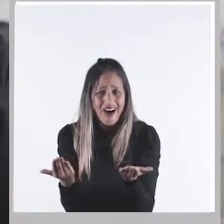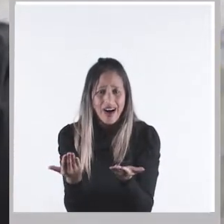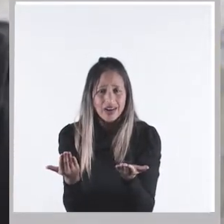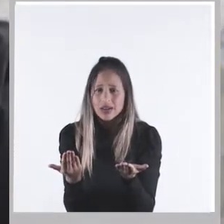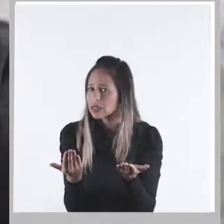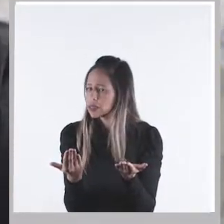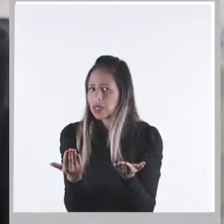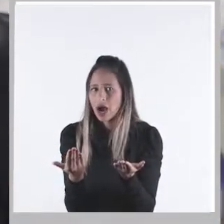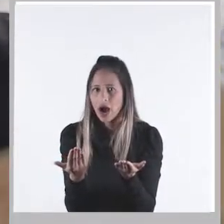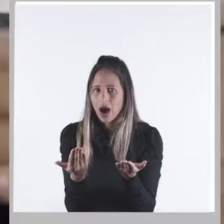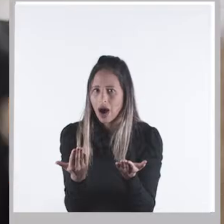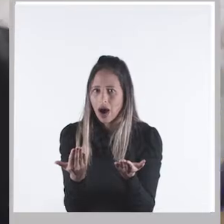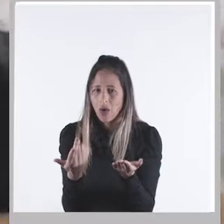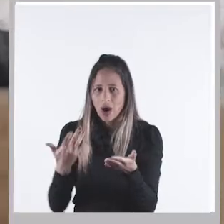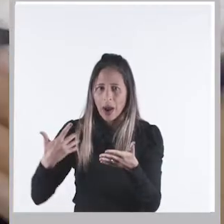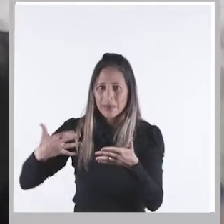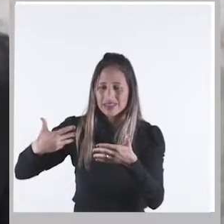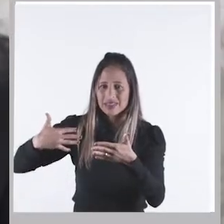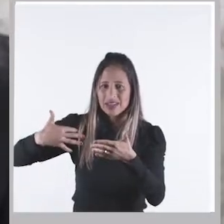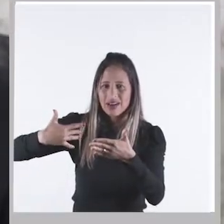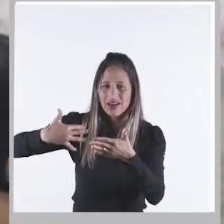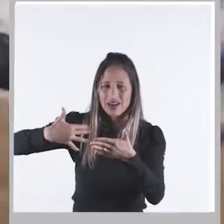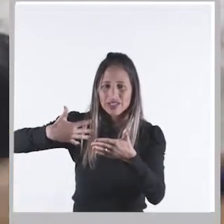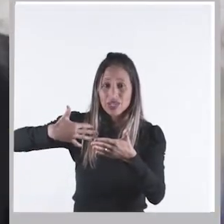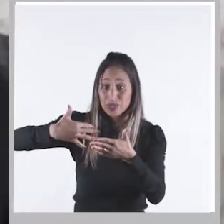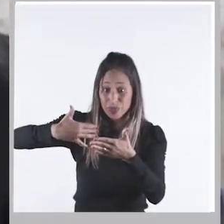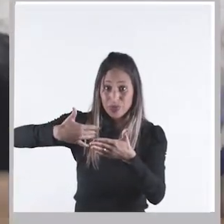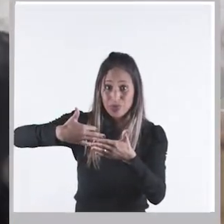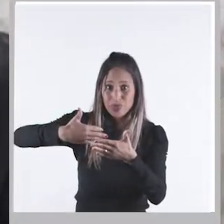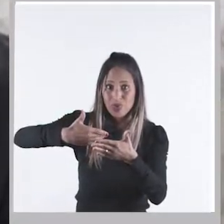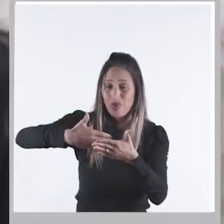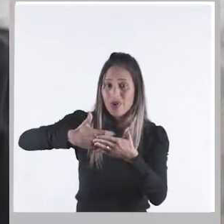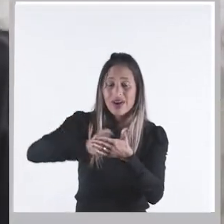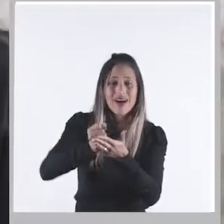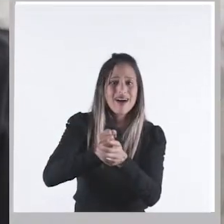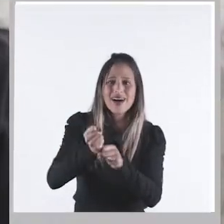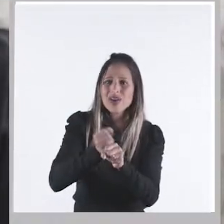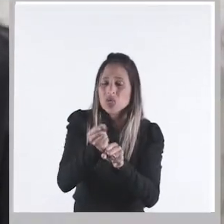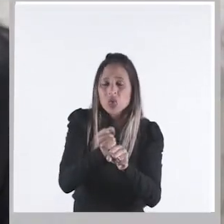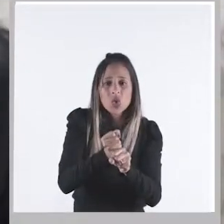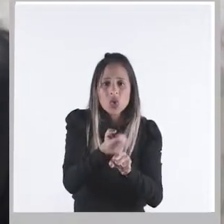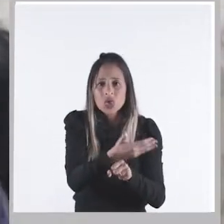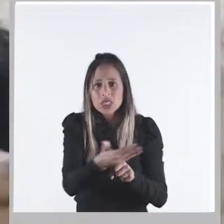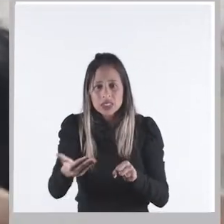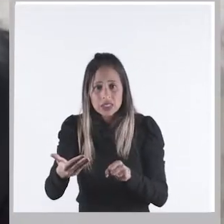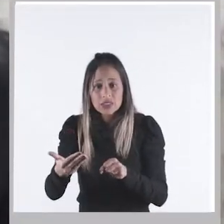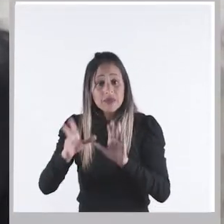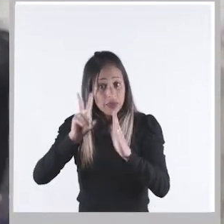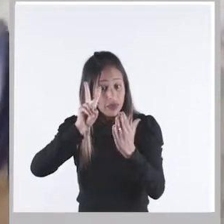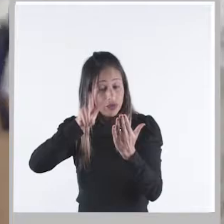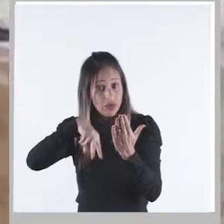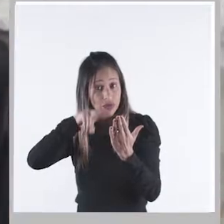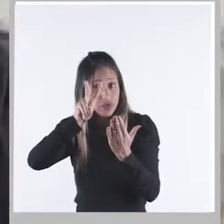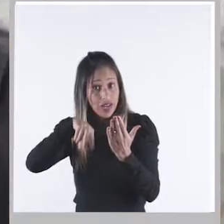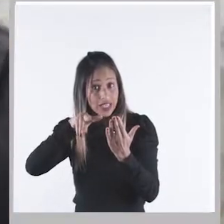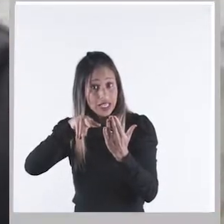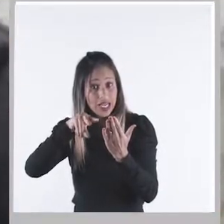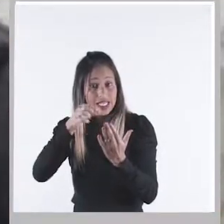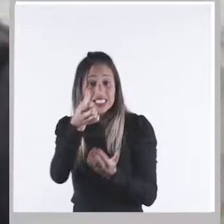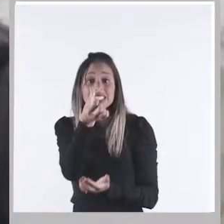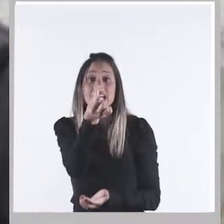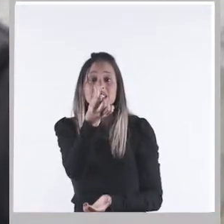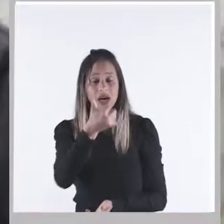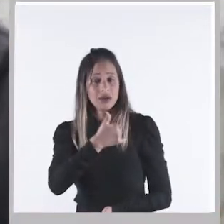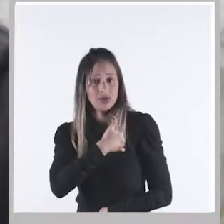um repertório que foi sendo acumulado ao longo de décadas, né? Eu fui leitora desde os meus 6 anos